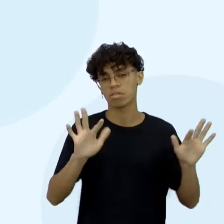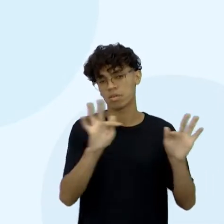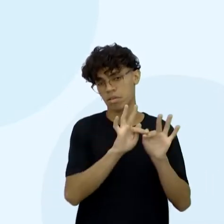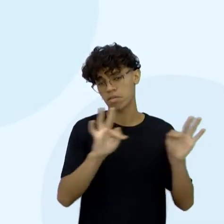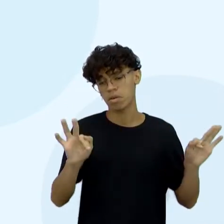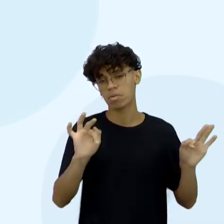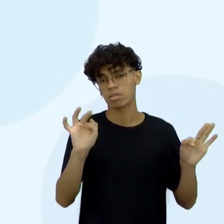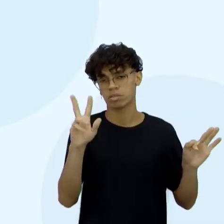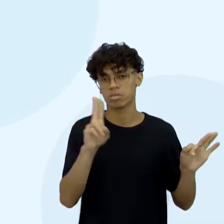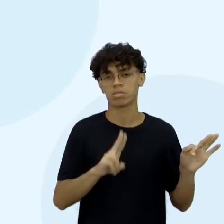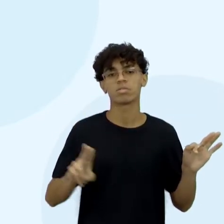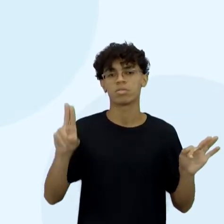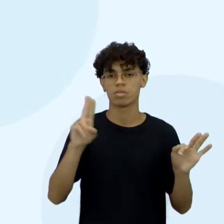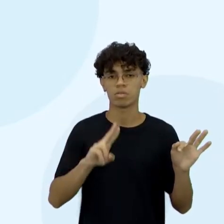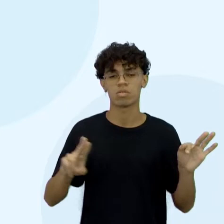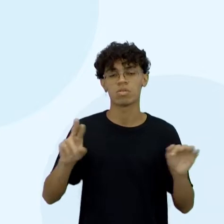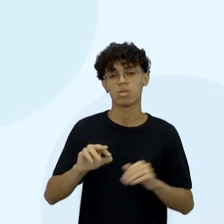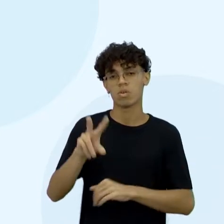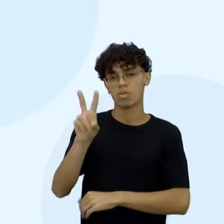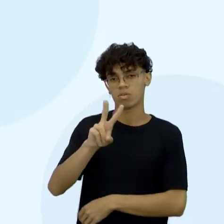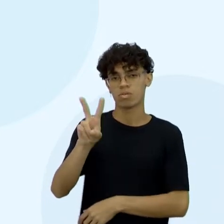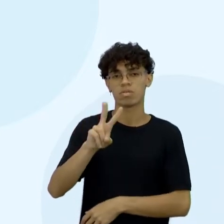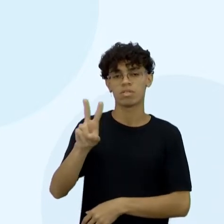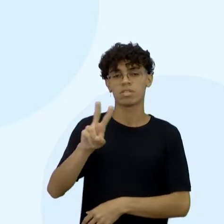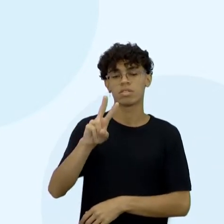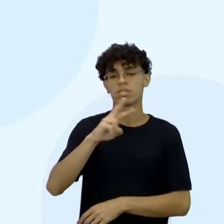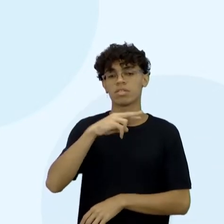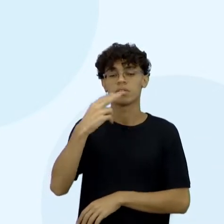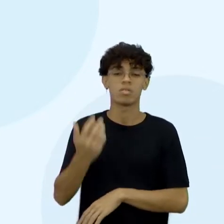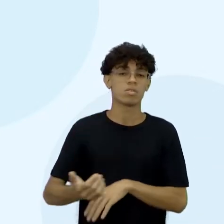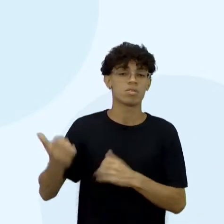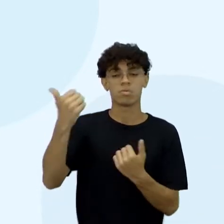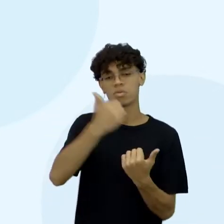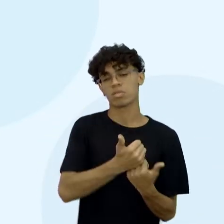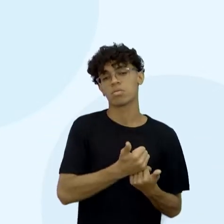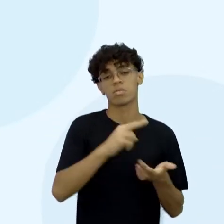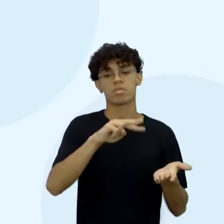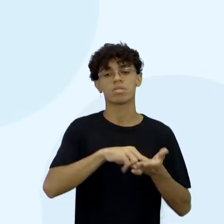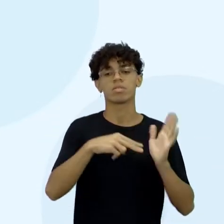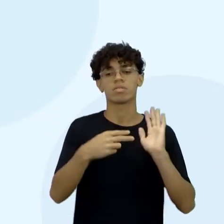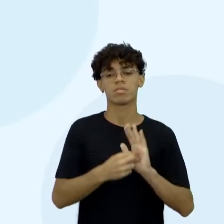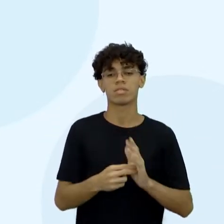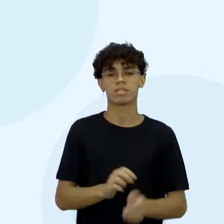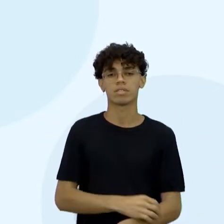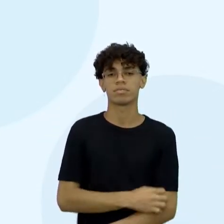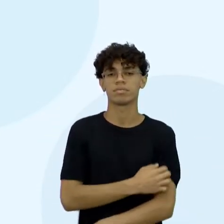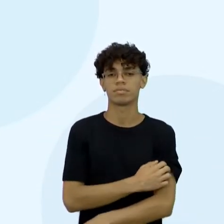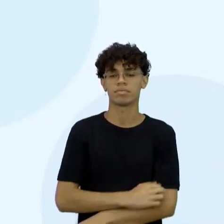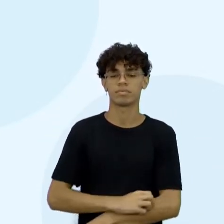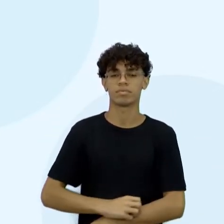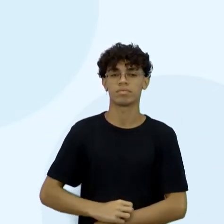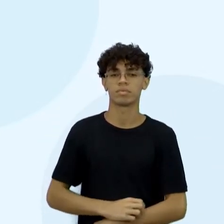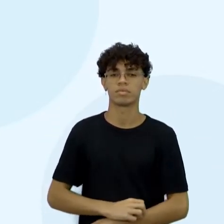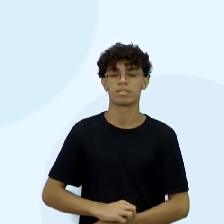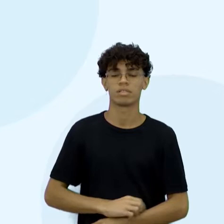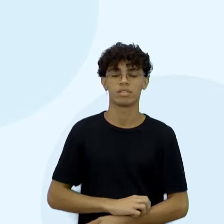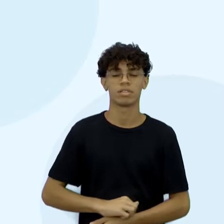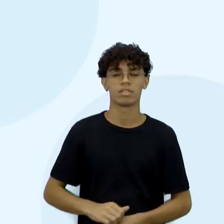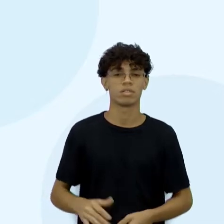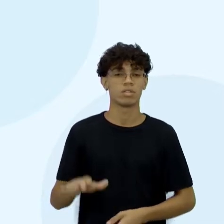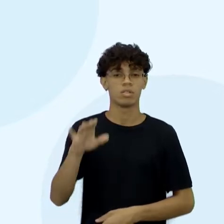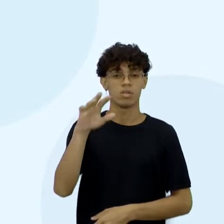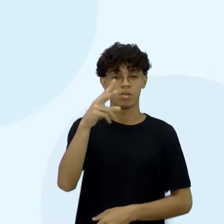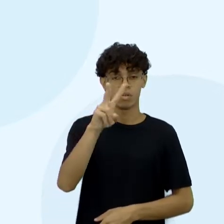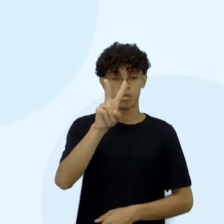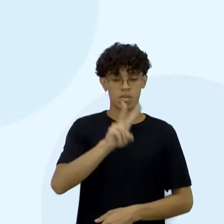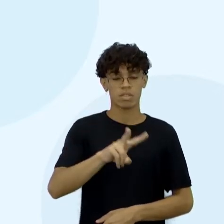achou. Então, olha lá, no lugar do V, eu vou colocar o que significa, né? Então, o V aqui, ó, que eu pintei de vermelhinho, é a mesma coisa que A